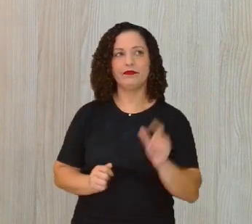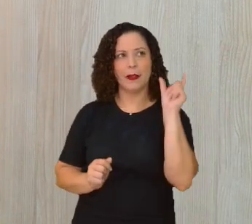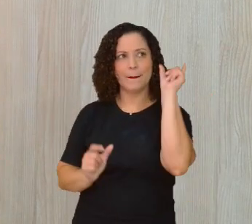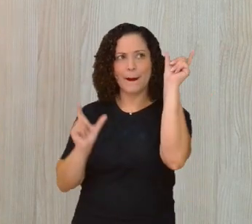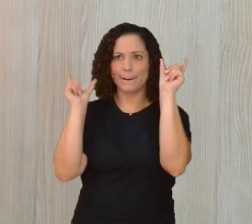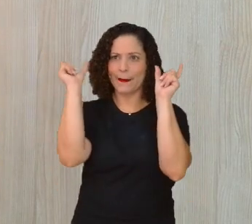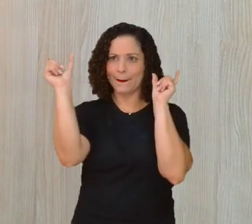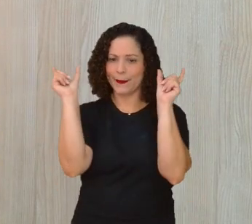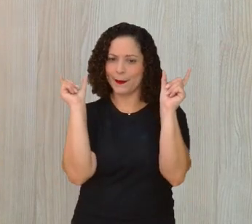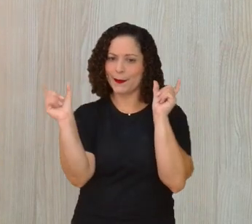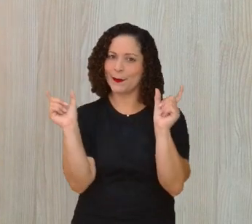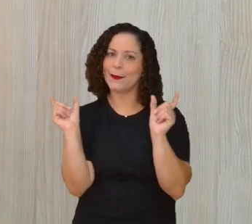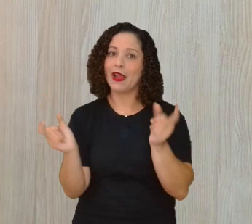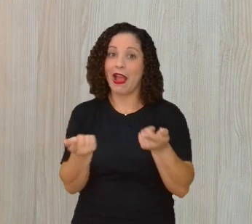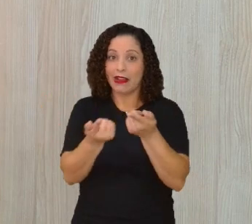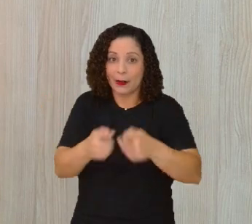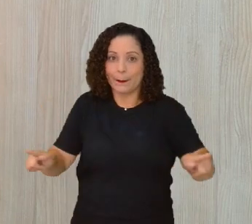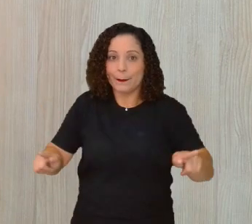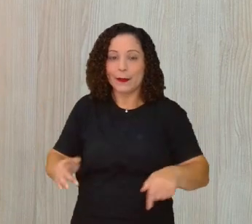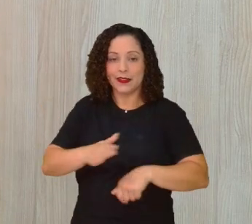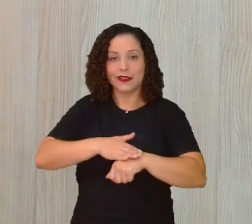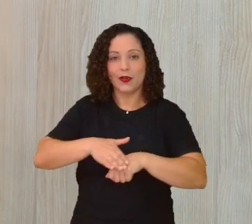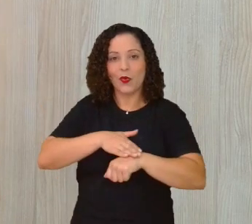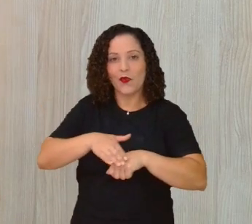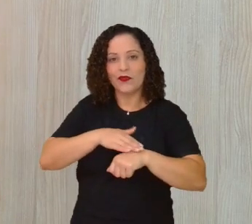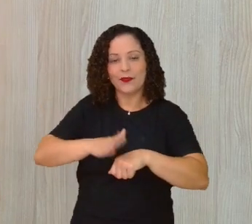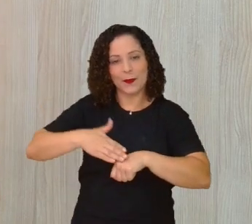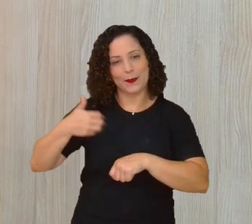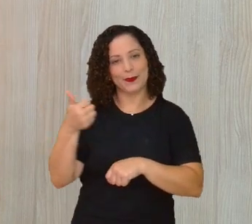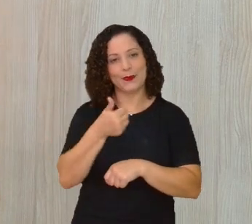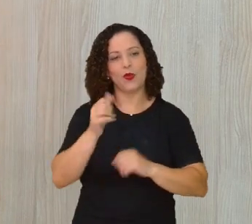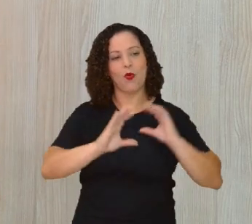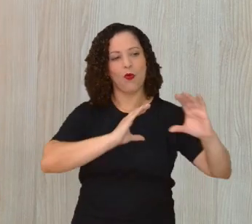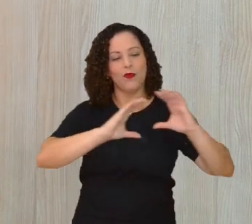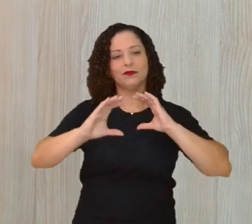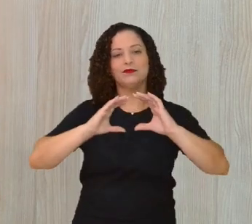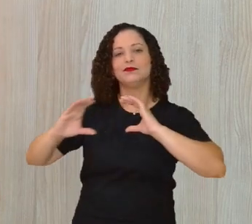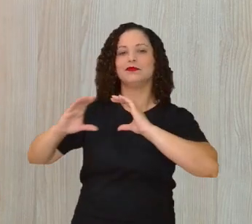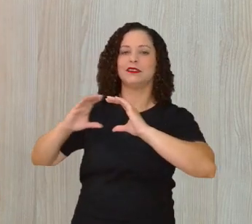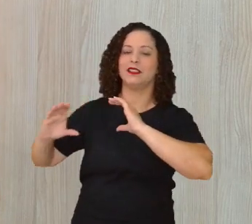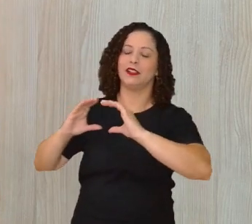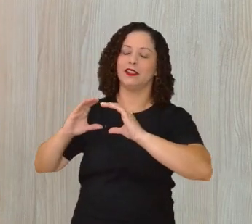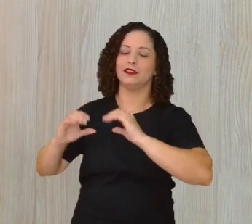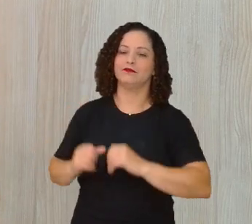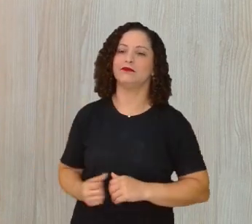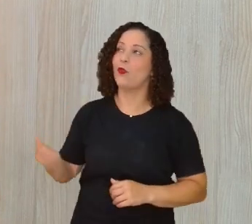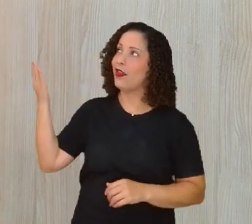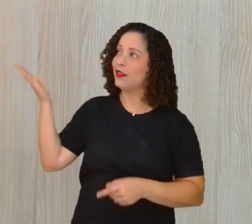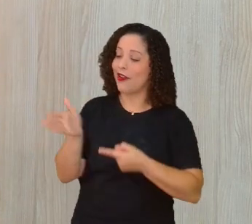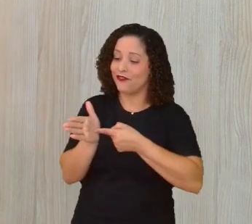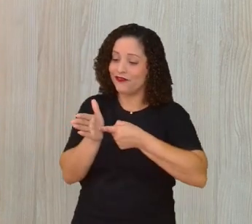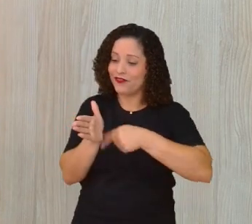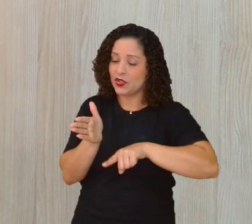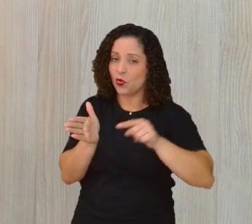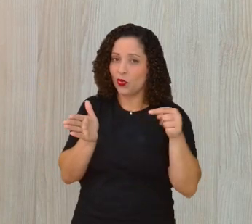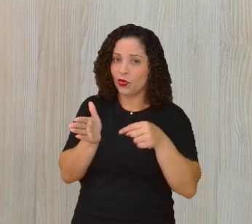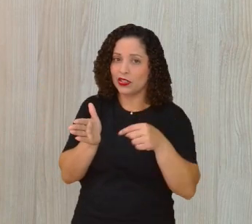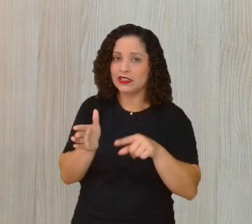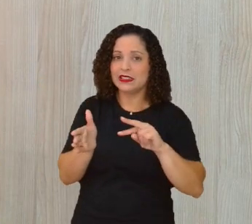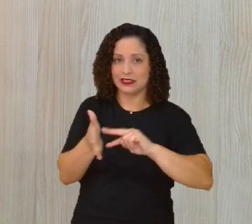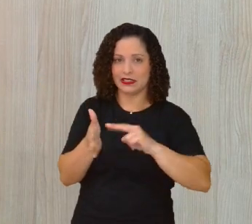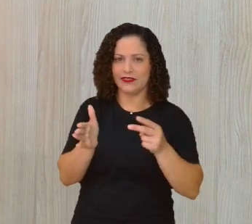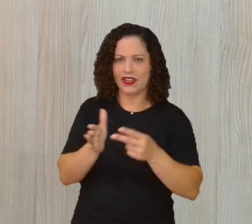do nosso repertório, para que a gente se comunique bem. Então, assim, só lembrando, a vírgula ali indica que está deslocada, que é um termo